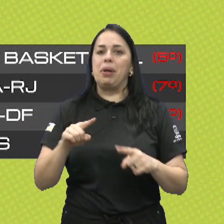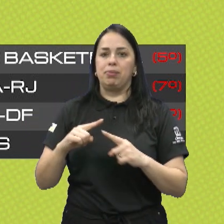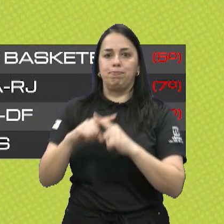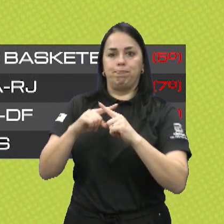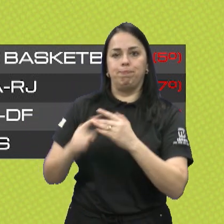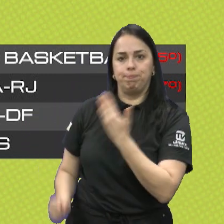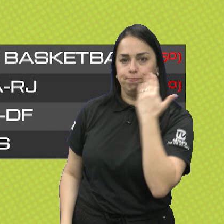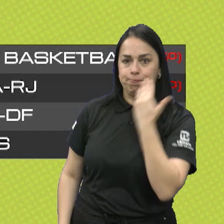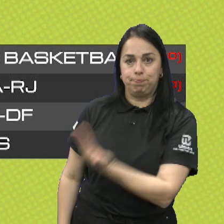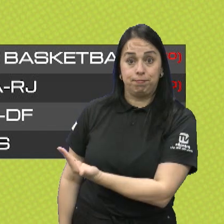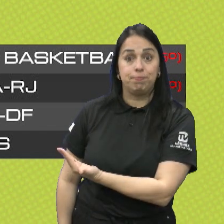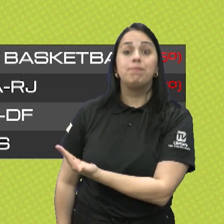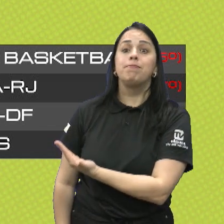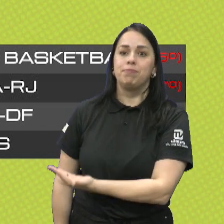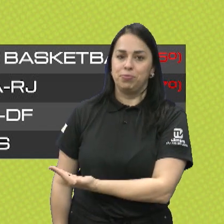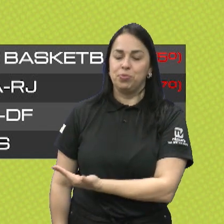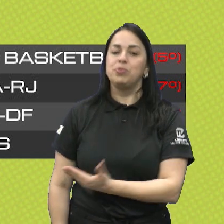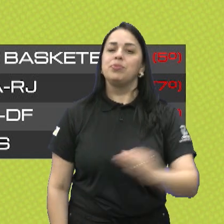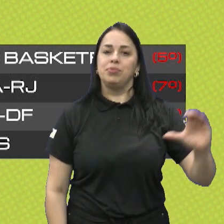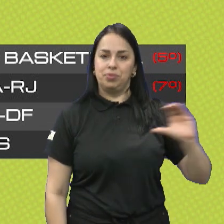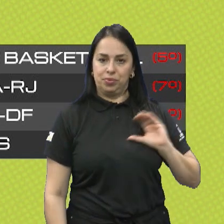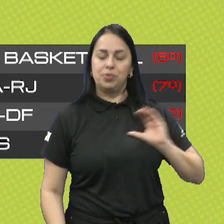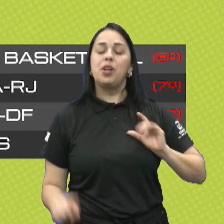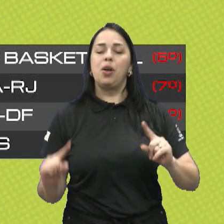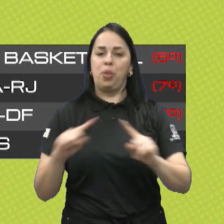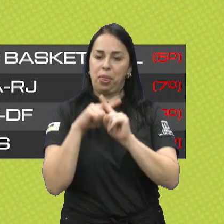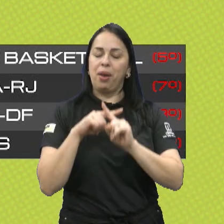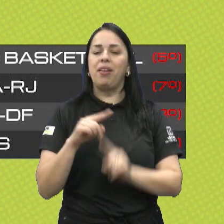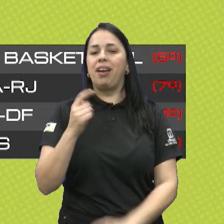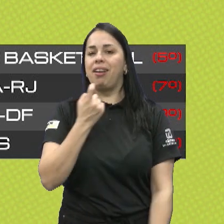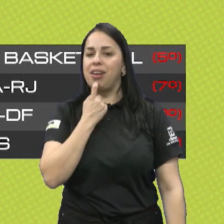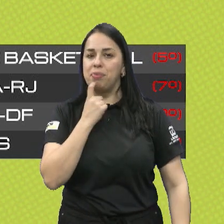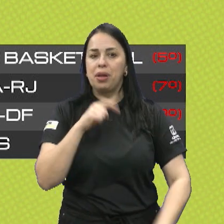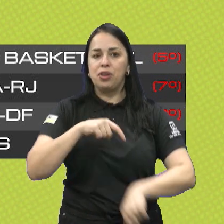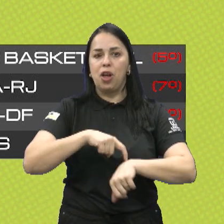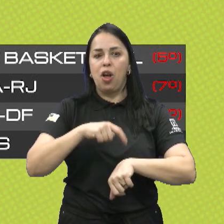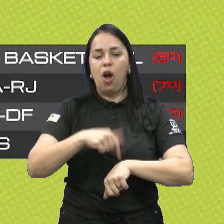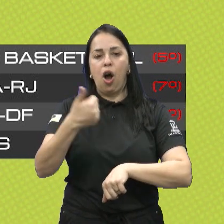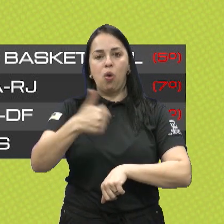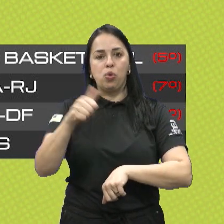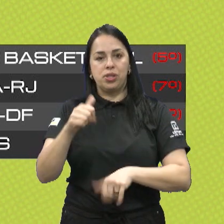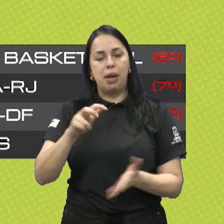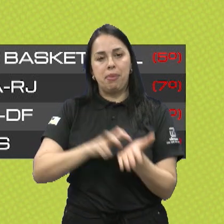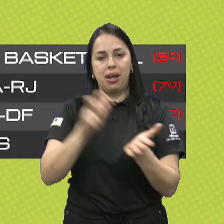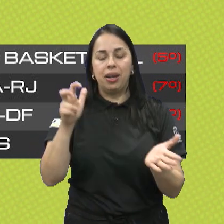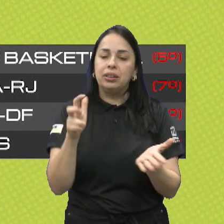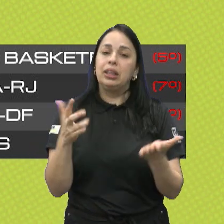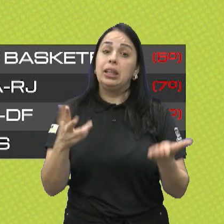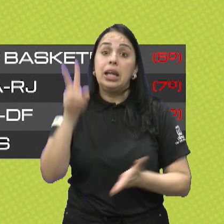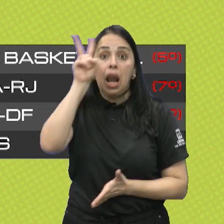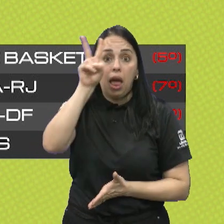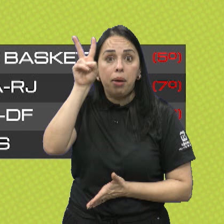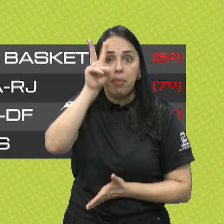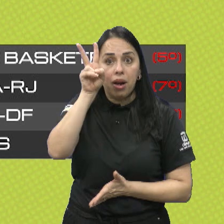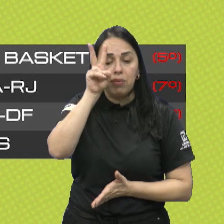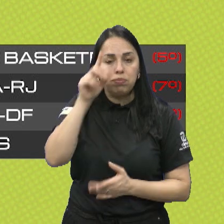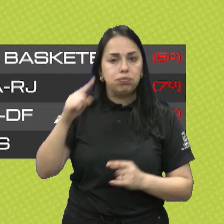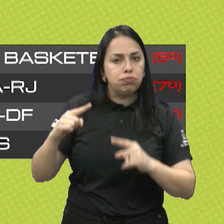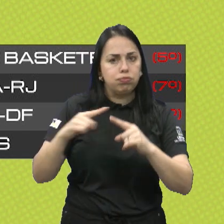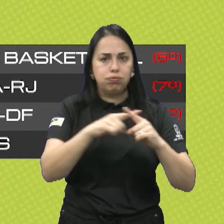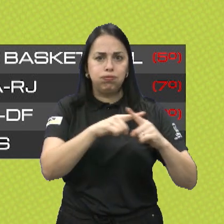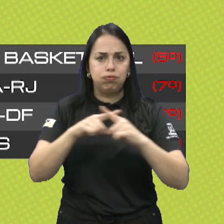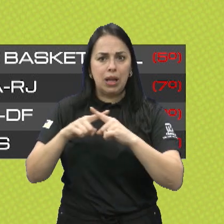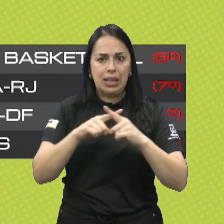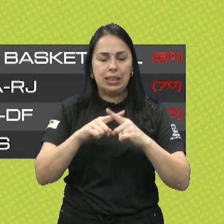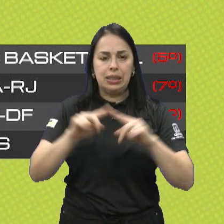na sexta-feira. O Corinthians recebe o Campinas no domingo, 11 horas da manhã. Lembrando que o confronto das